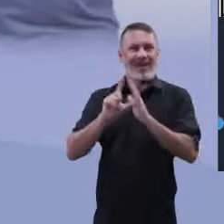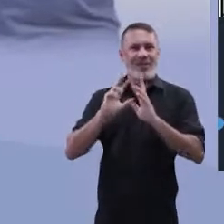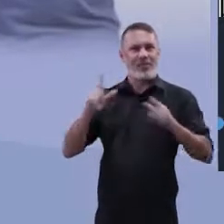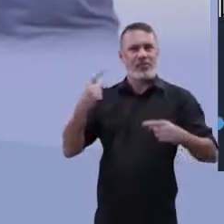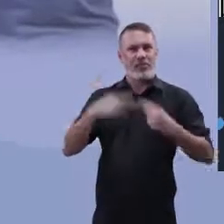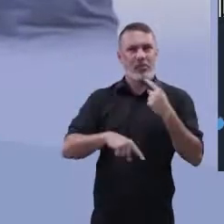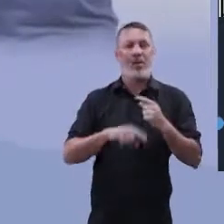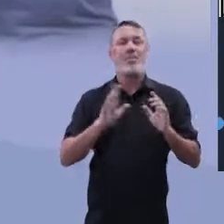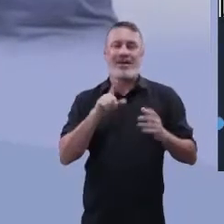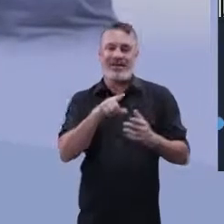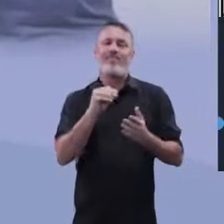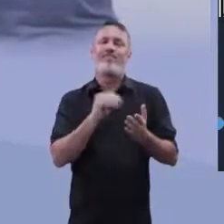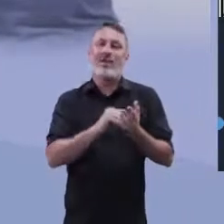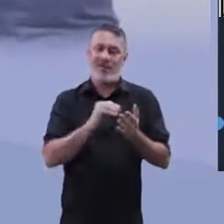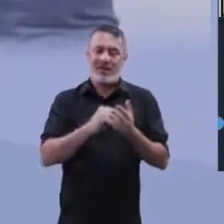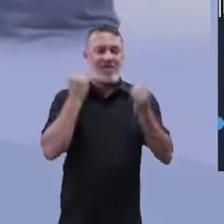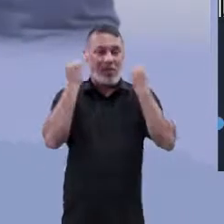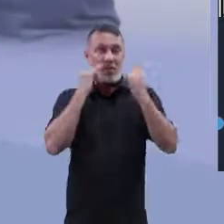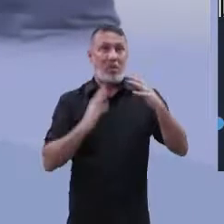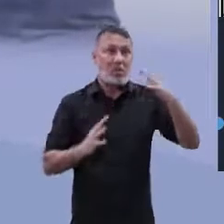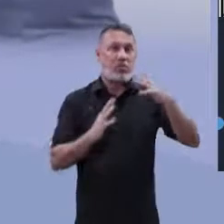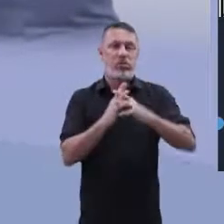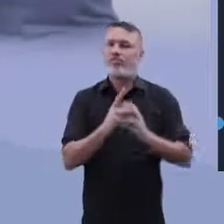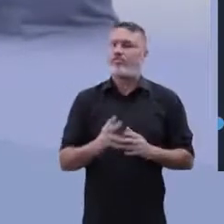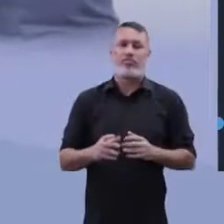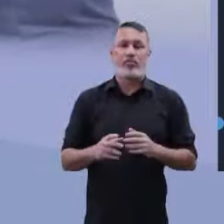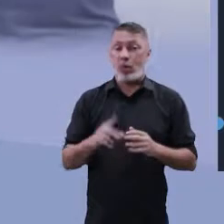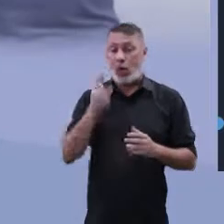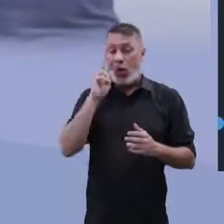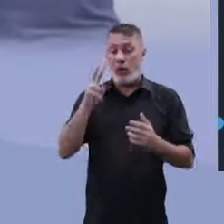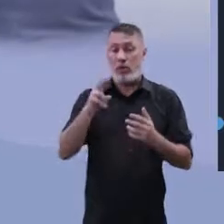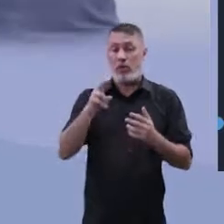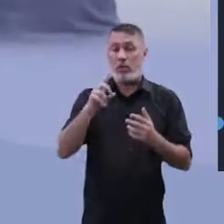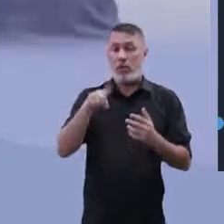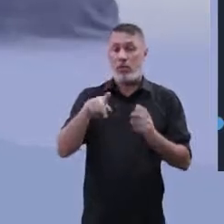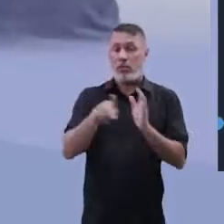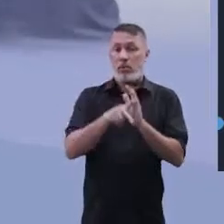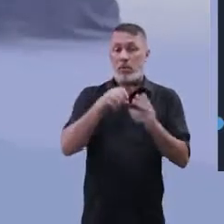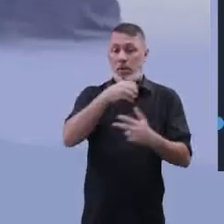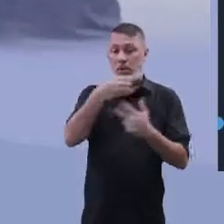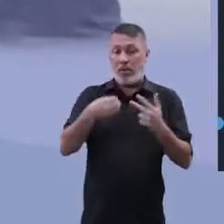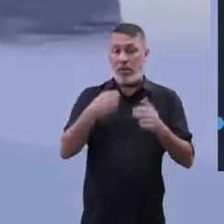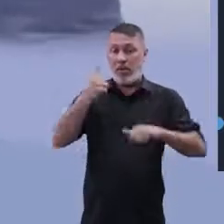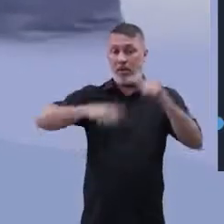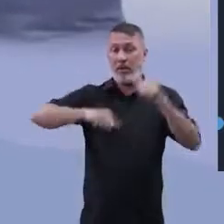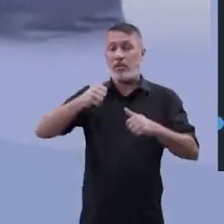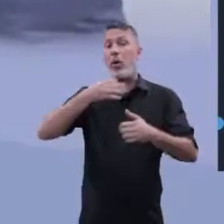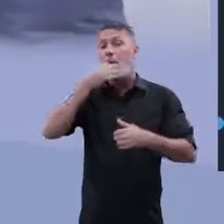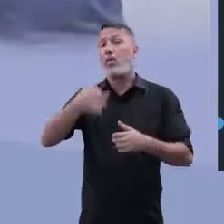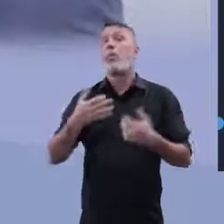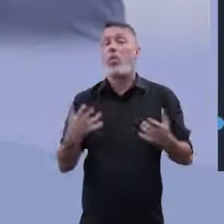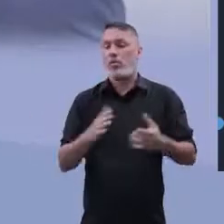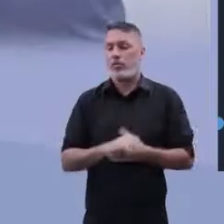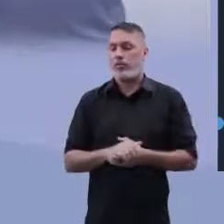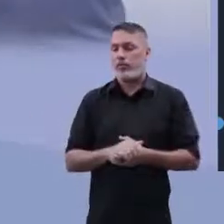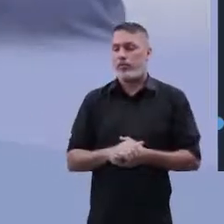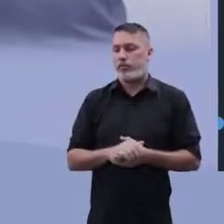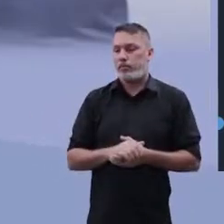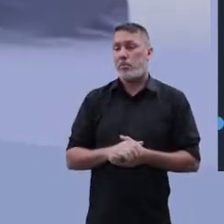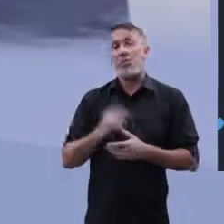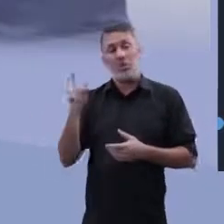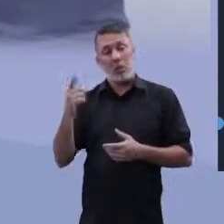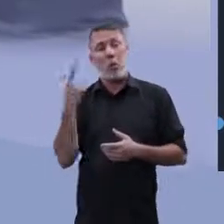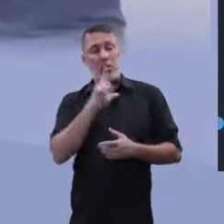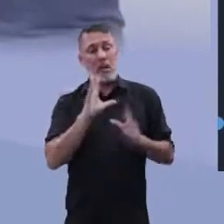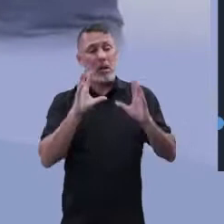do outro, mas ainda assim ele não vai alcançar a nota máxima. Olha o que o INEP falou, olha, ele abordou até mesmo, né, ele apresentou